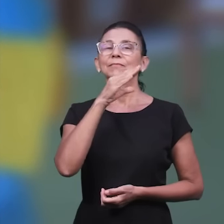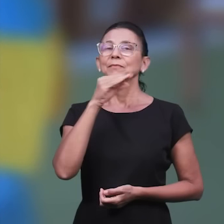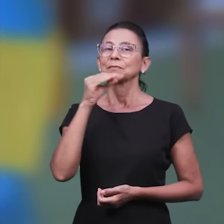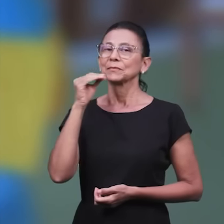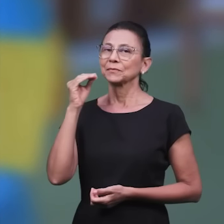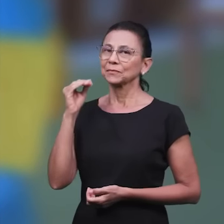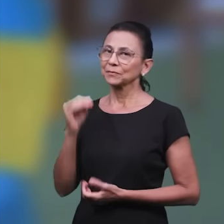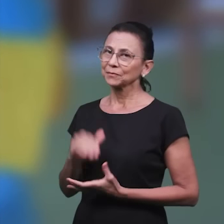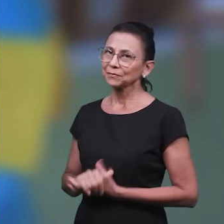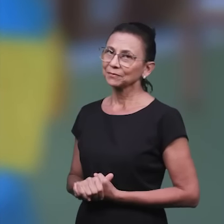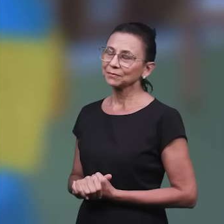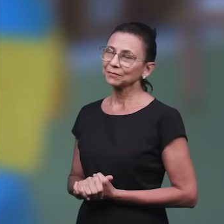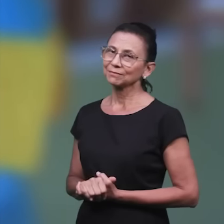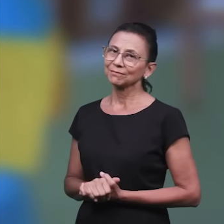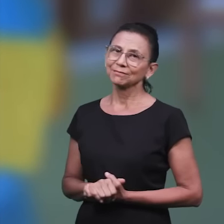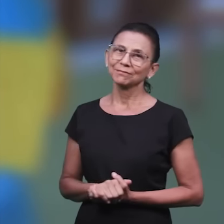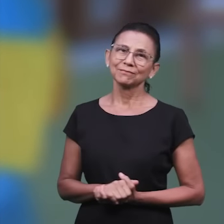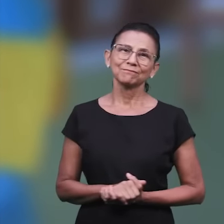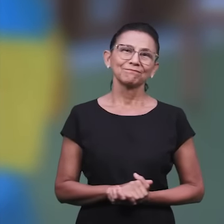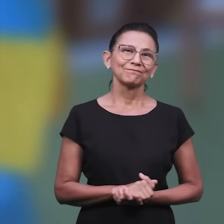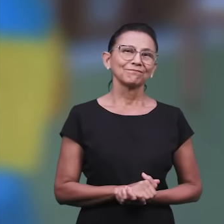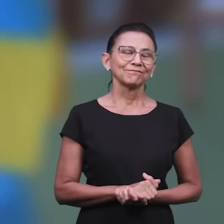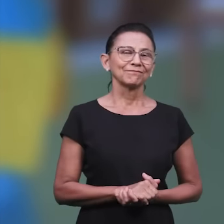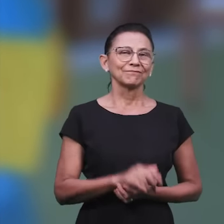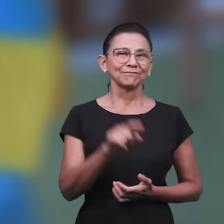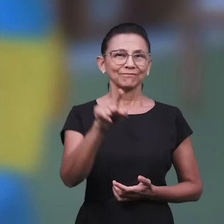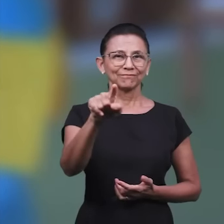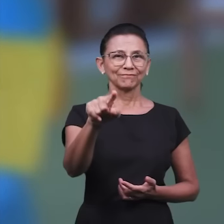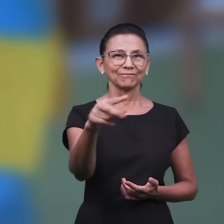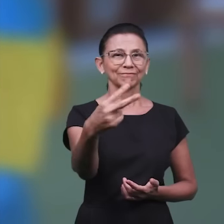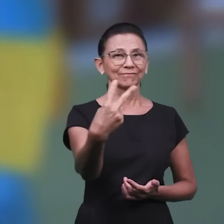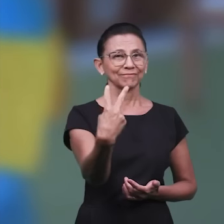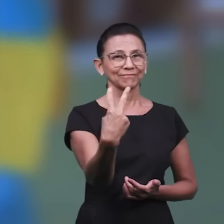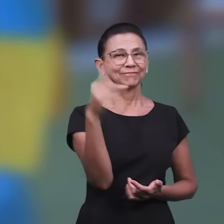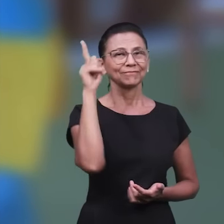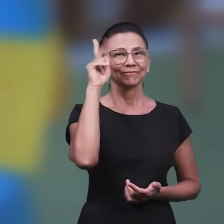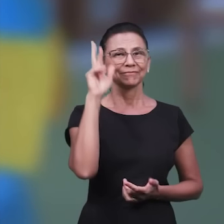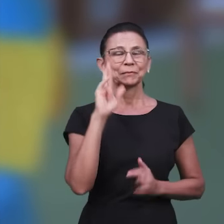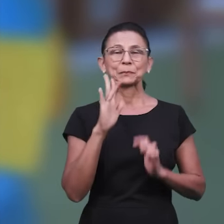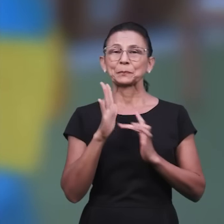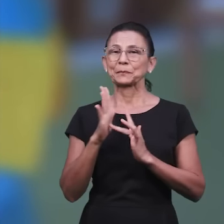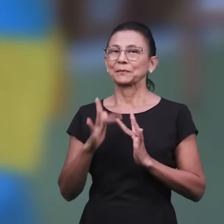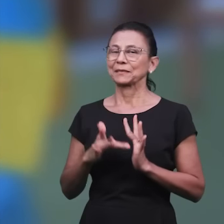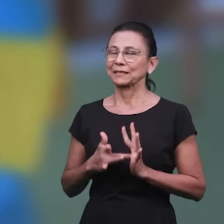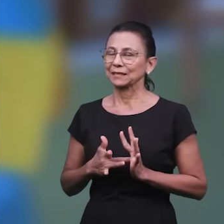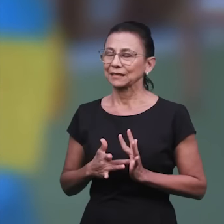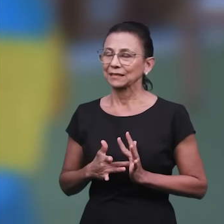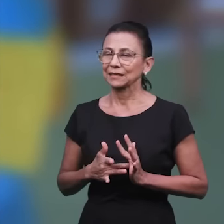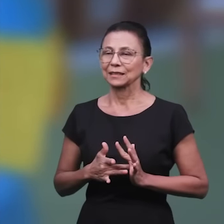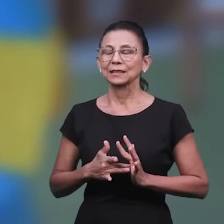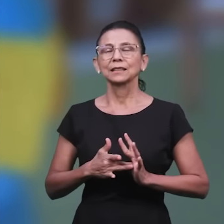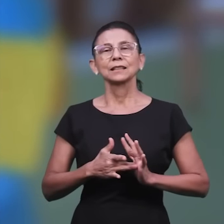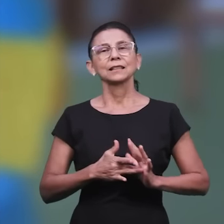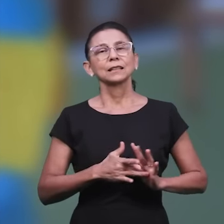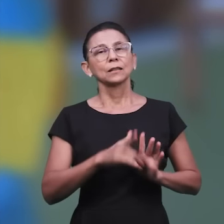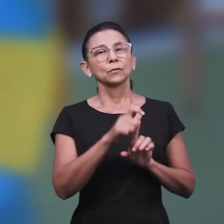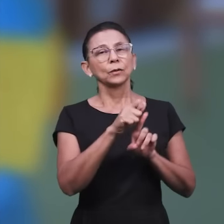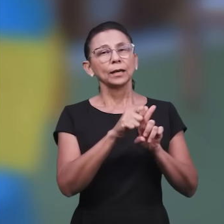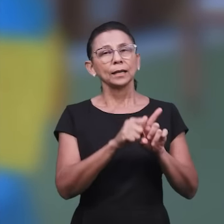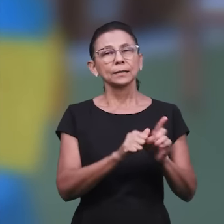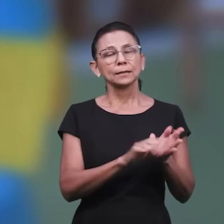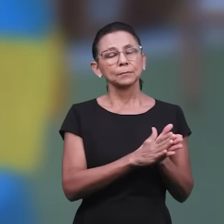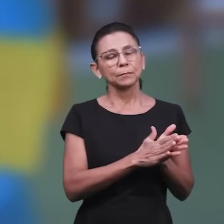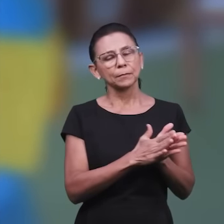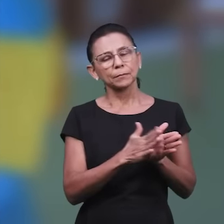nossos queridos irmãos que estão nos assistindo com a paz do Senhor Jesus. Ao longo deste mês, nós